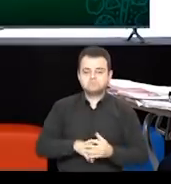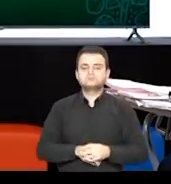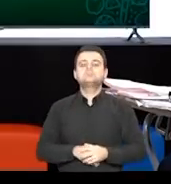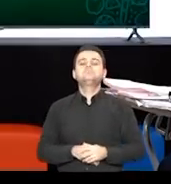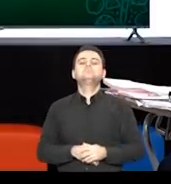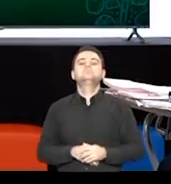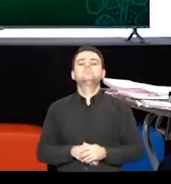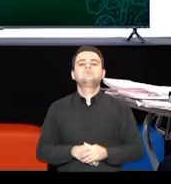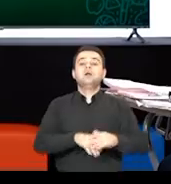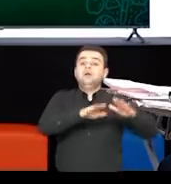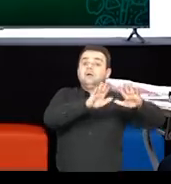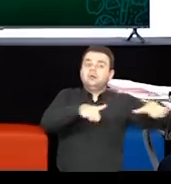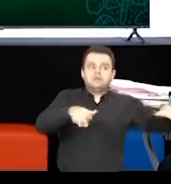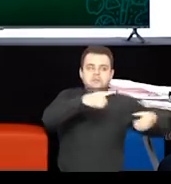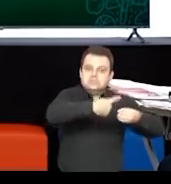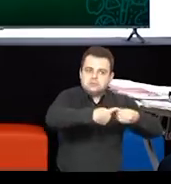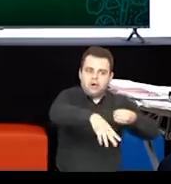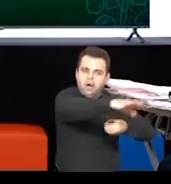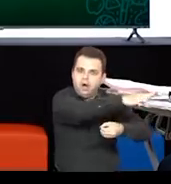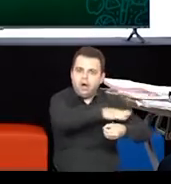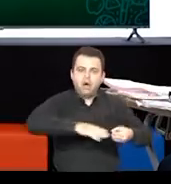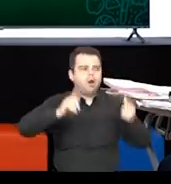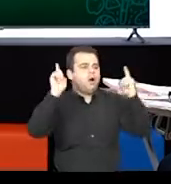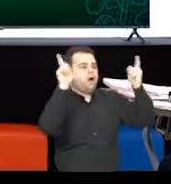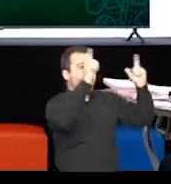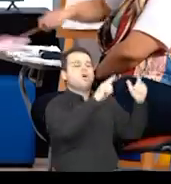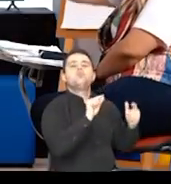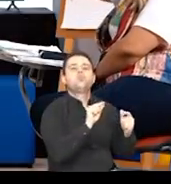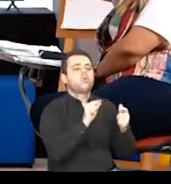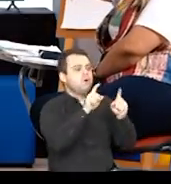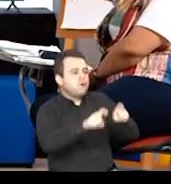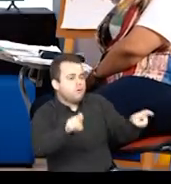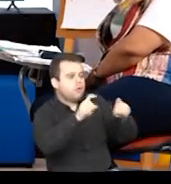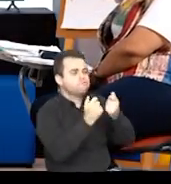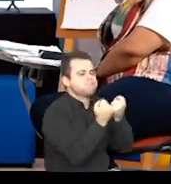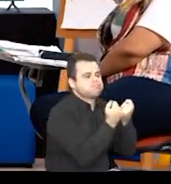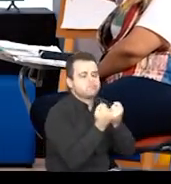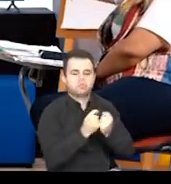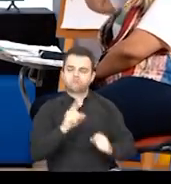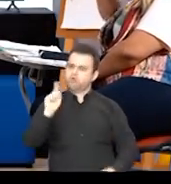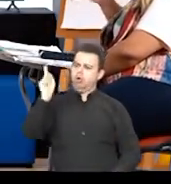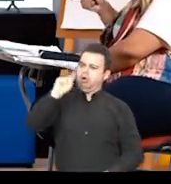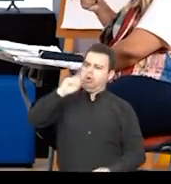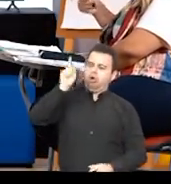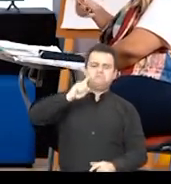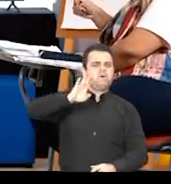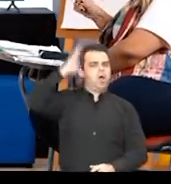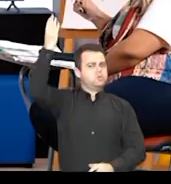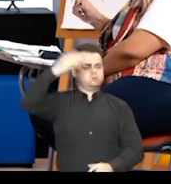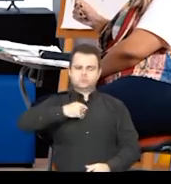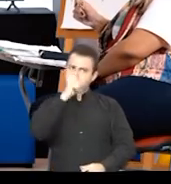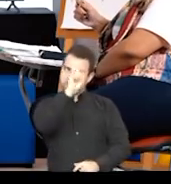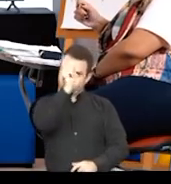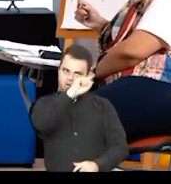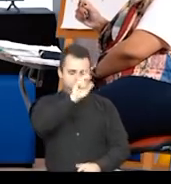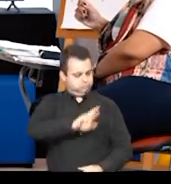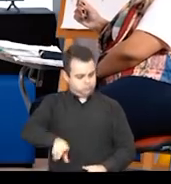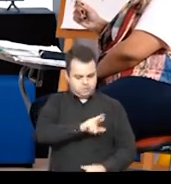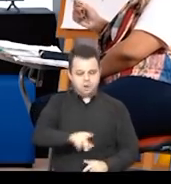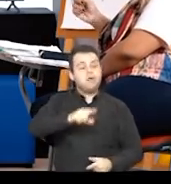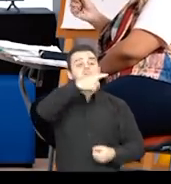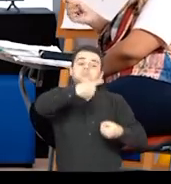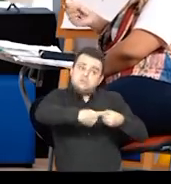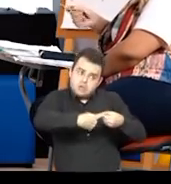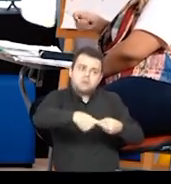Somente crianças da cidade se divertem com jogos eletrônicos. Falso, falso, Pro. Sabe por quê? Porque as crianças da cidade